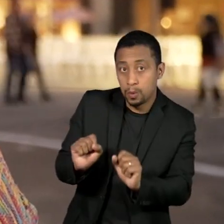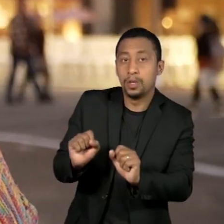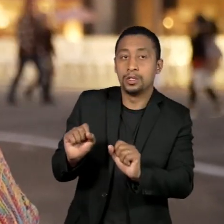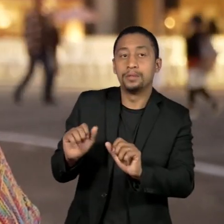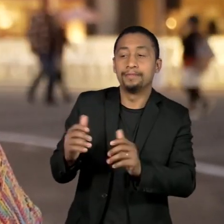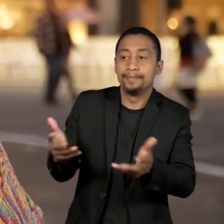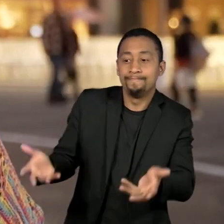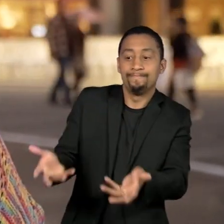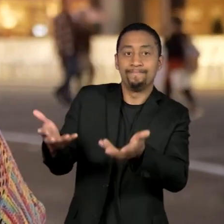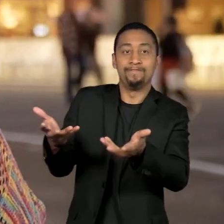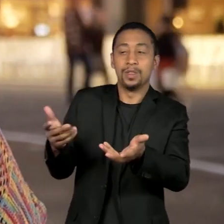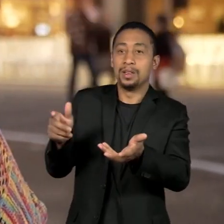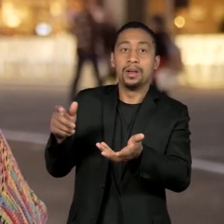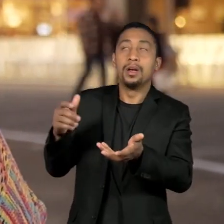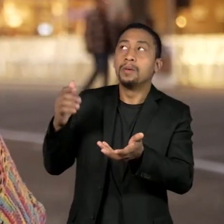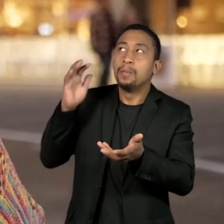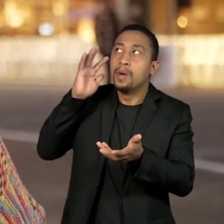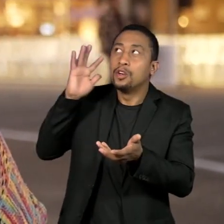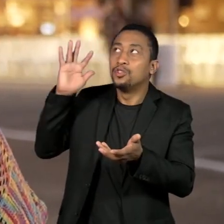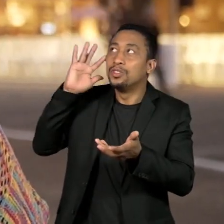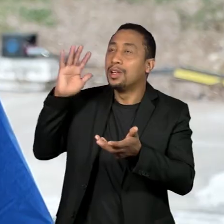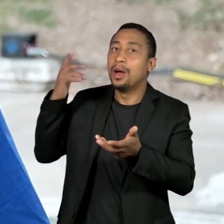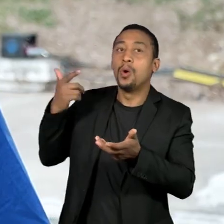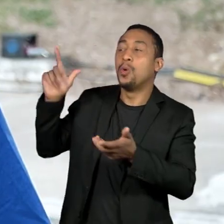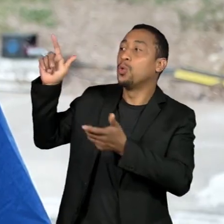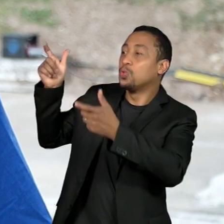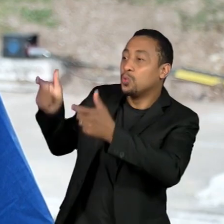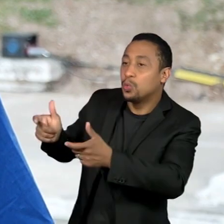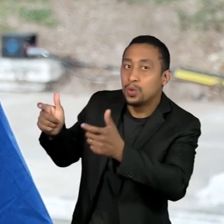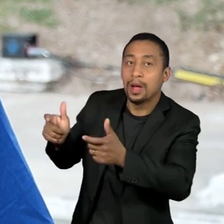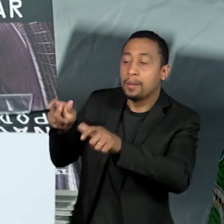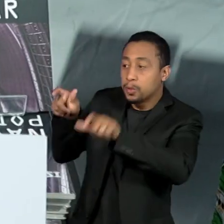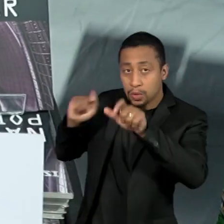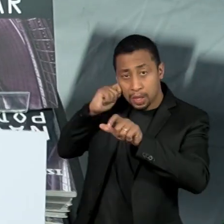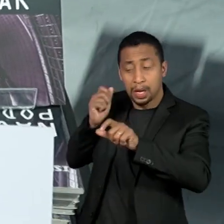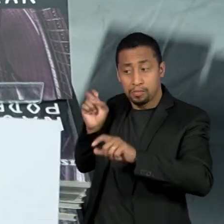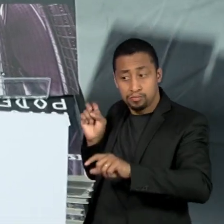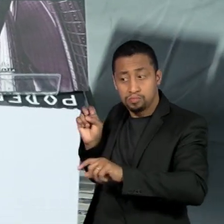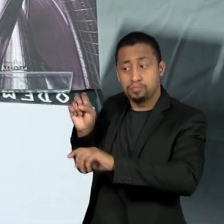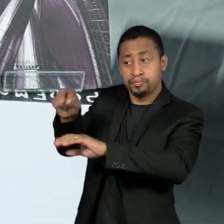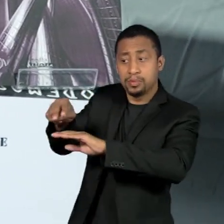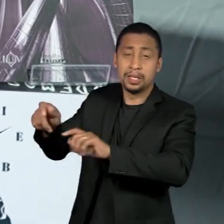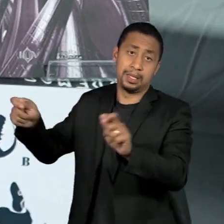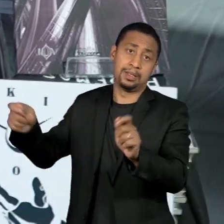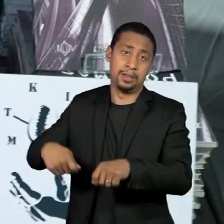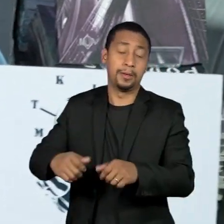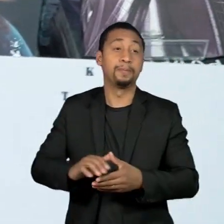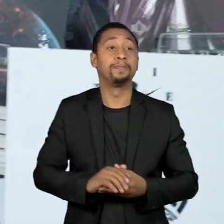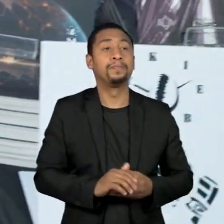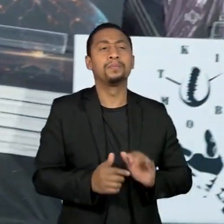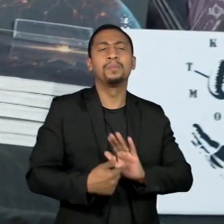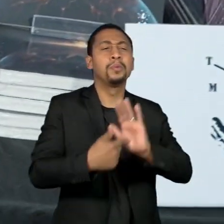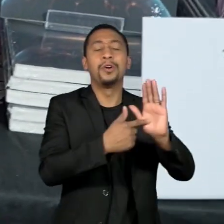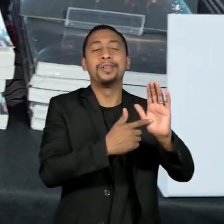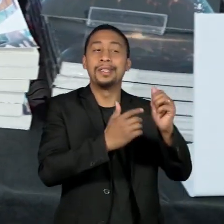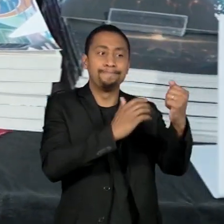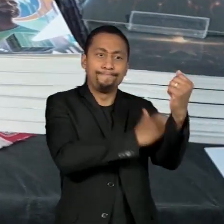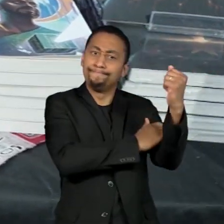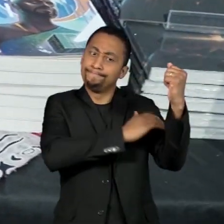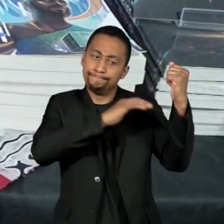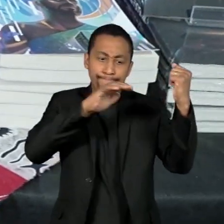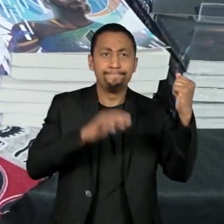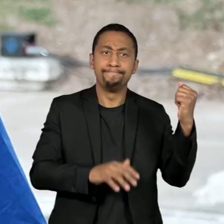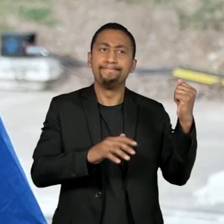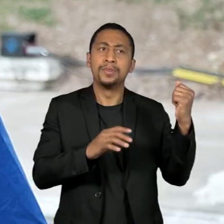capacidade de imaginar outros lugares para a população negra. Mas também trazendo o empoderamento, uma forma